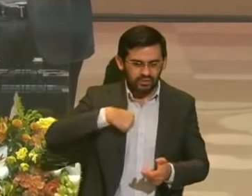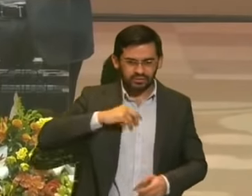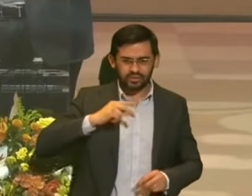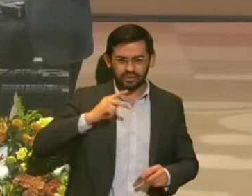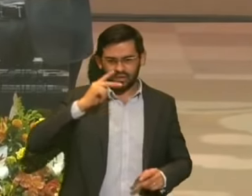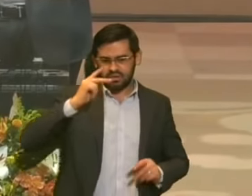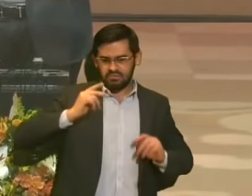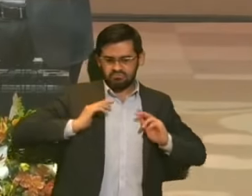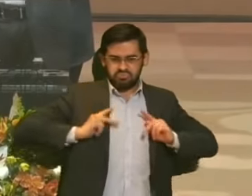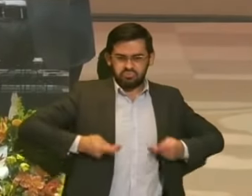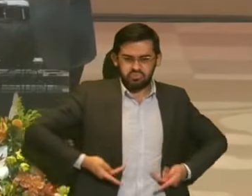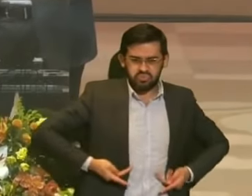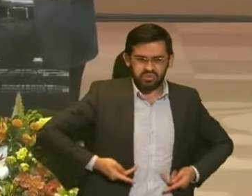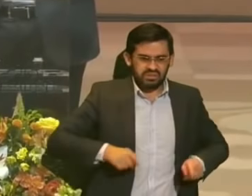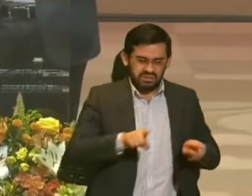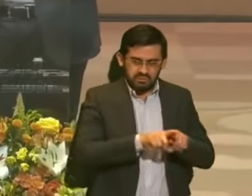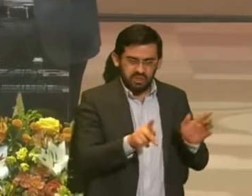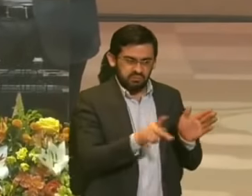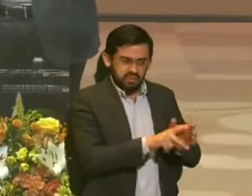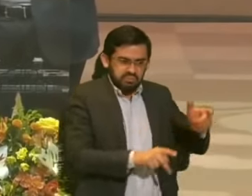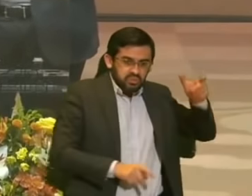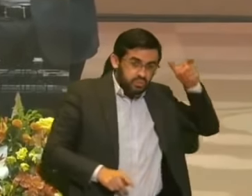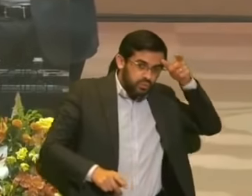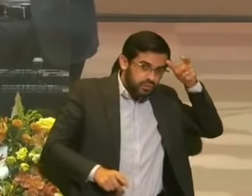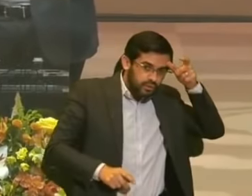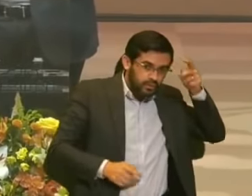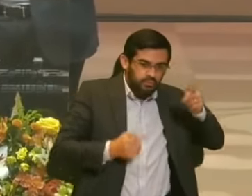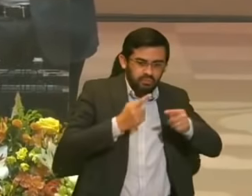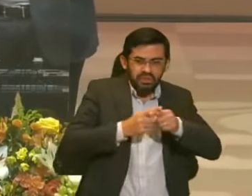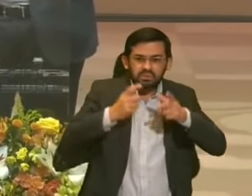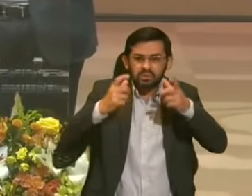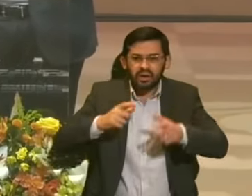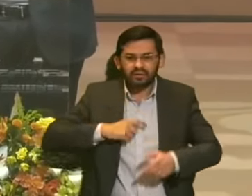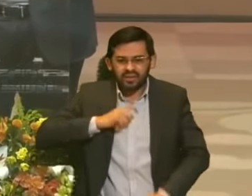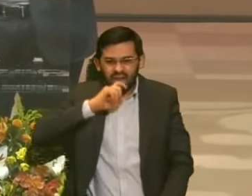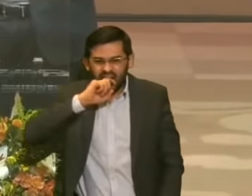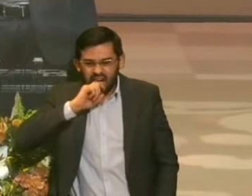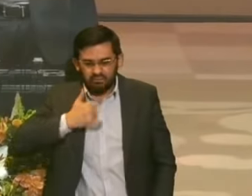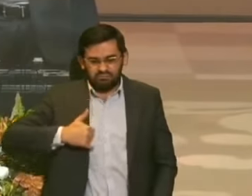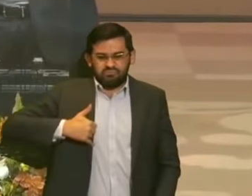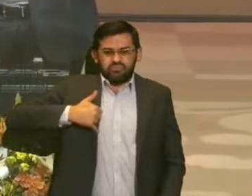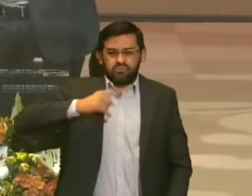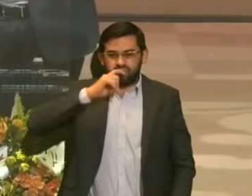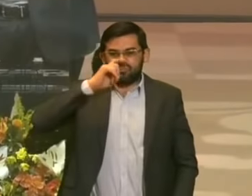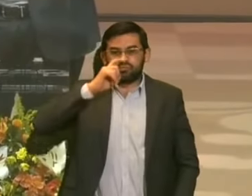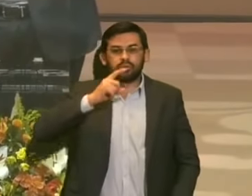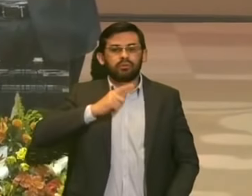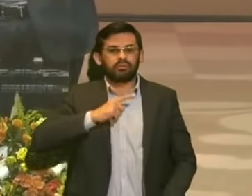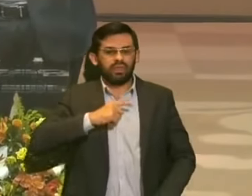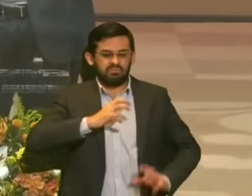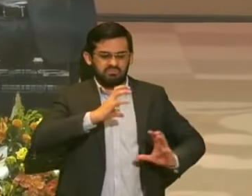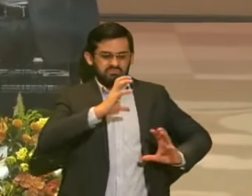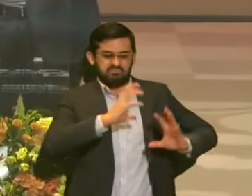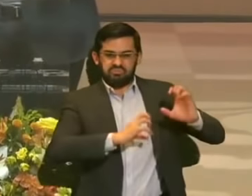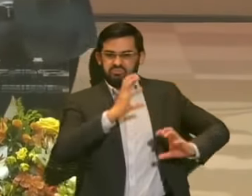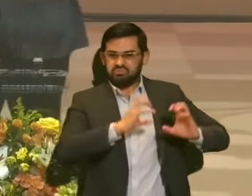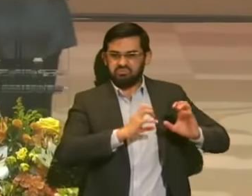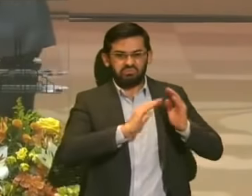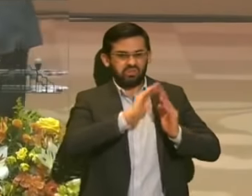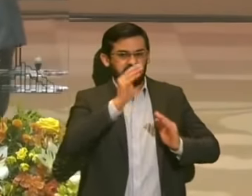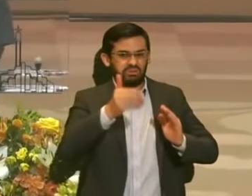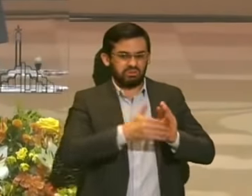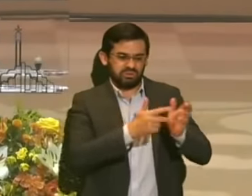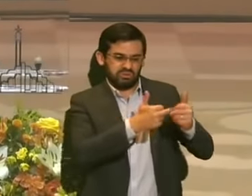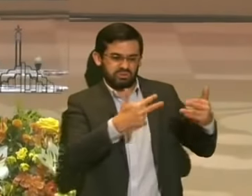natureza humana e é diabólica, pois onde há inveja e egoísmo, há também confusão e todo tipo